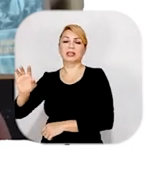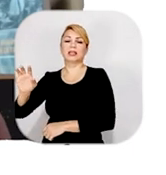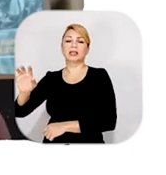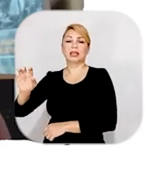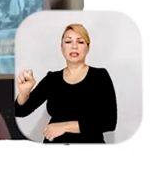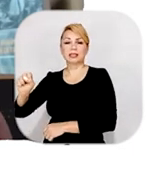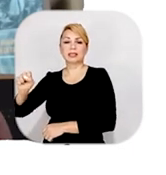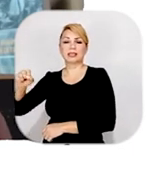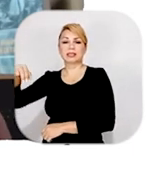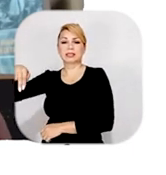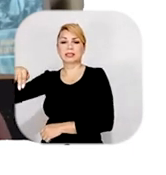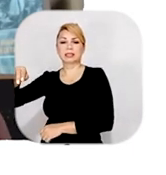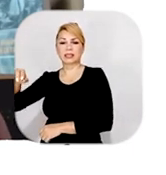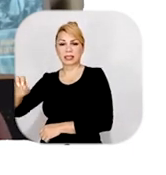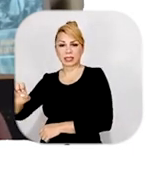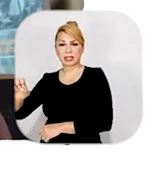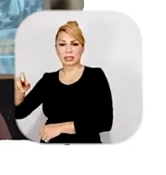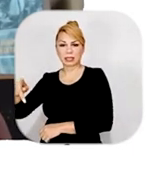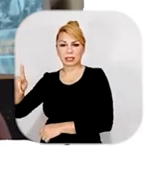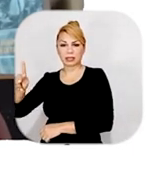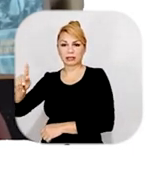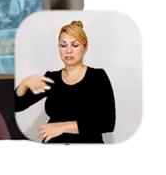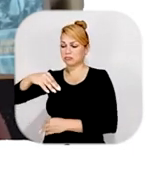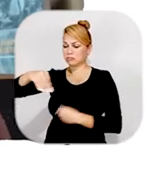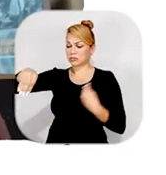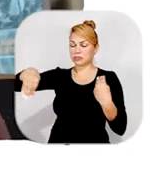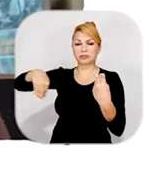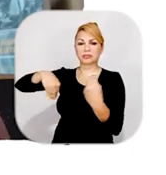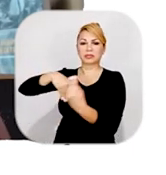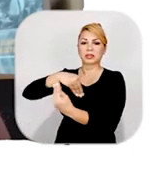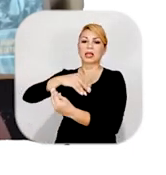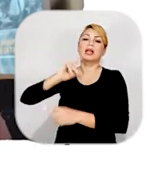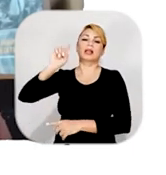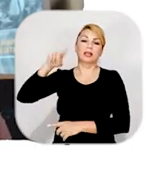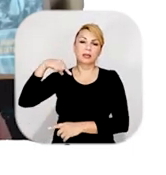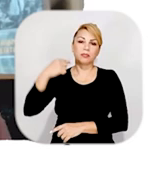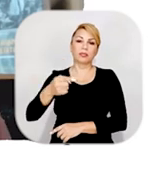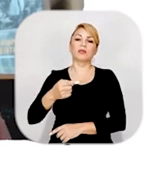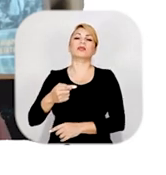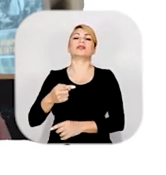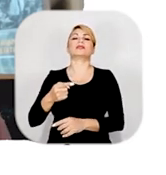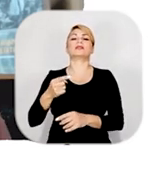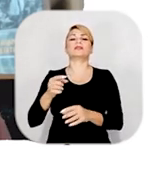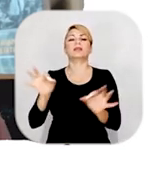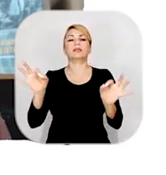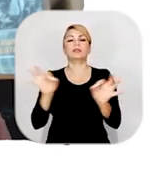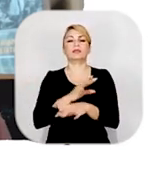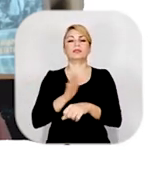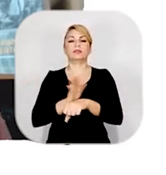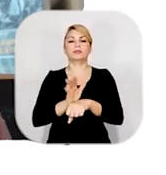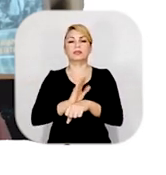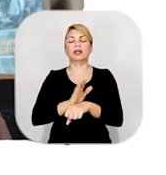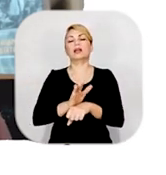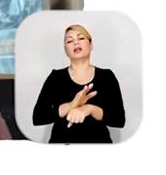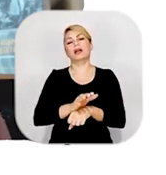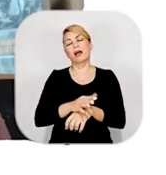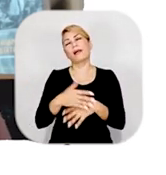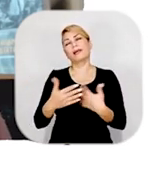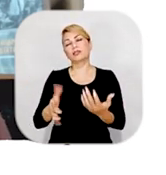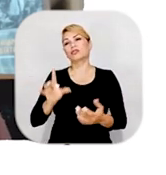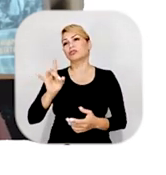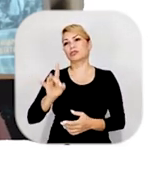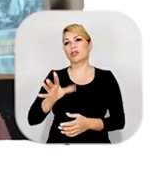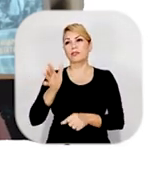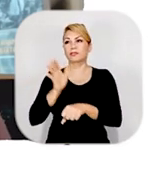com esses vídeos, mas aí por fim, para a publicação do livro, ela chegou à conclusão de que seria só o filme do Snetlag mesmo. Mas como